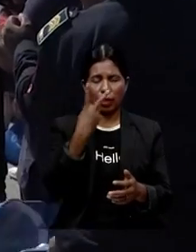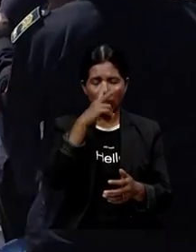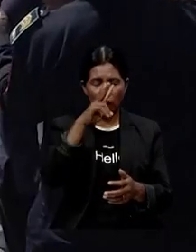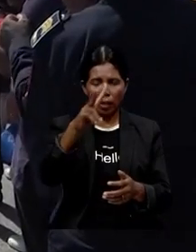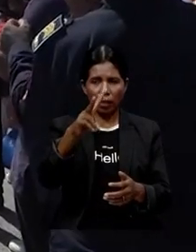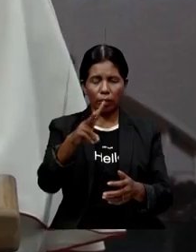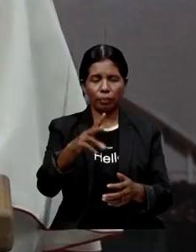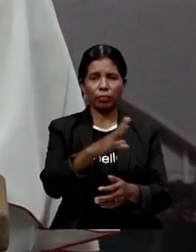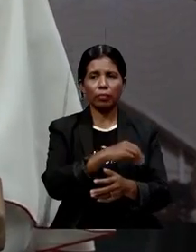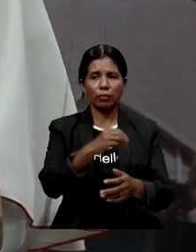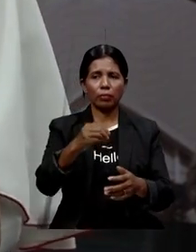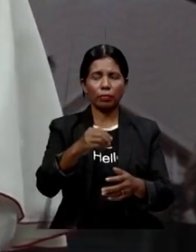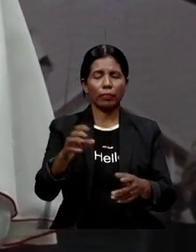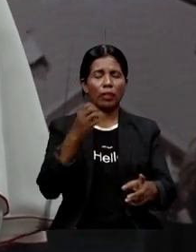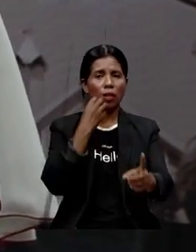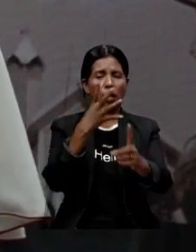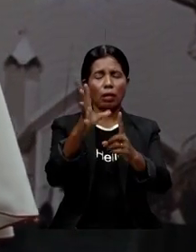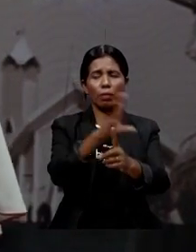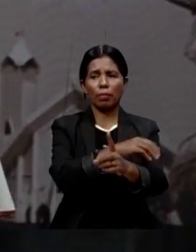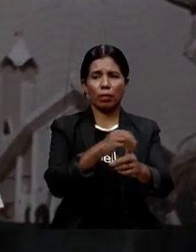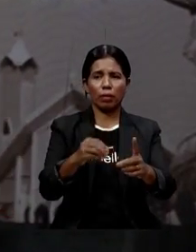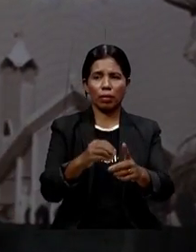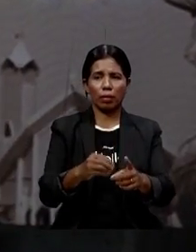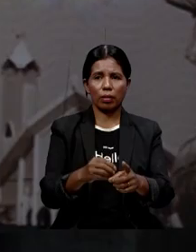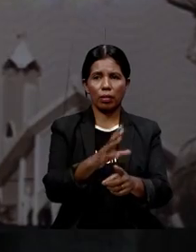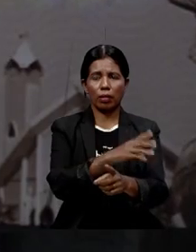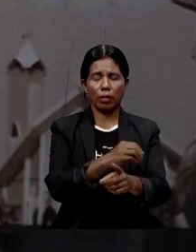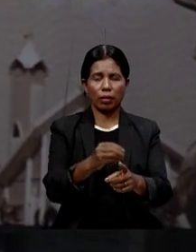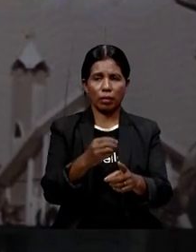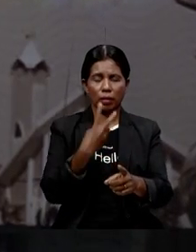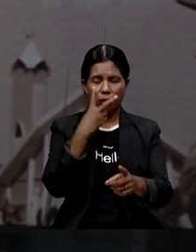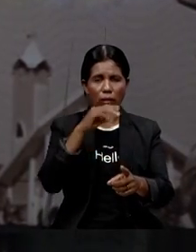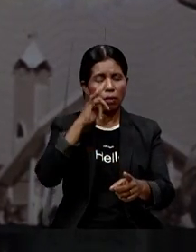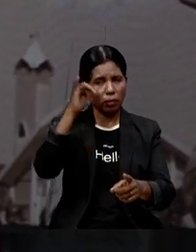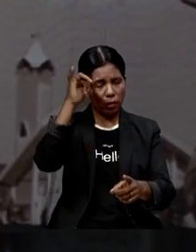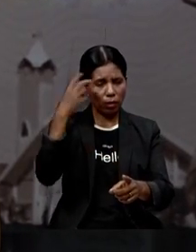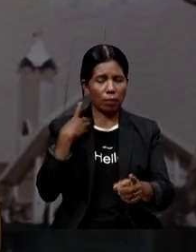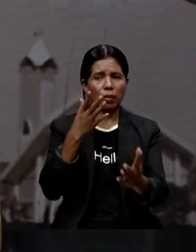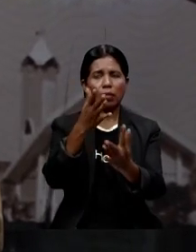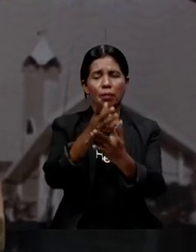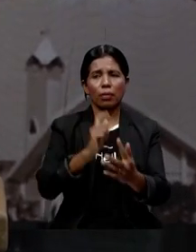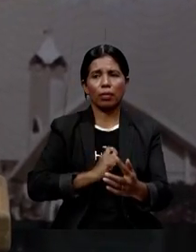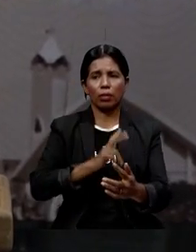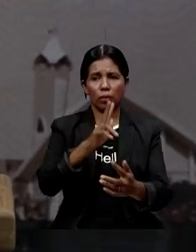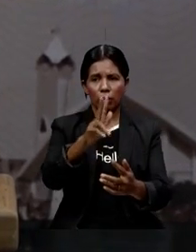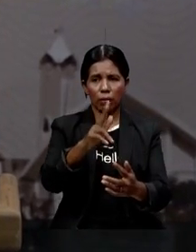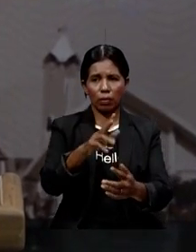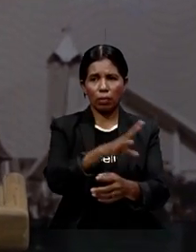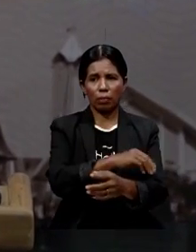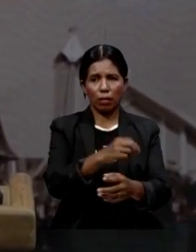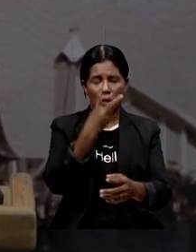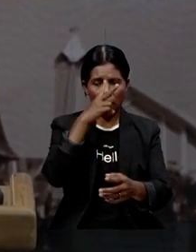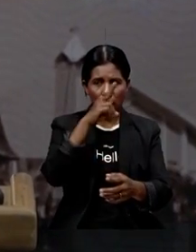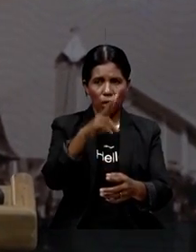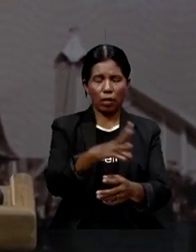Papa Tessic, lá o Ninho Armada, janela, a Tum, a loja lá. Por ser quando a Nero está, mas está Rairão começa a suar, eu preocupo de Rairão,